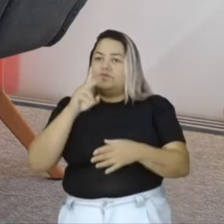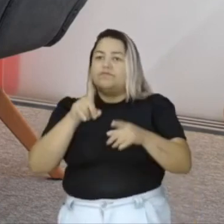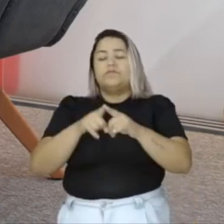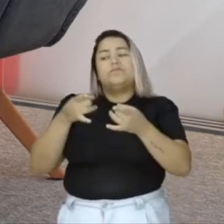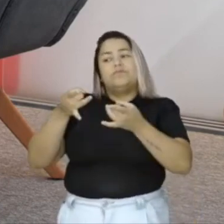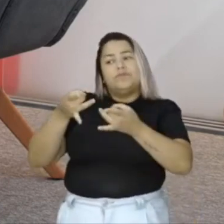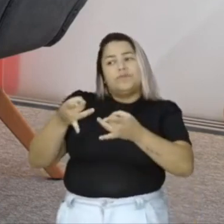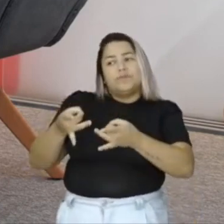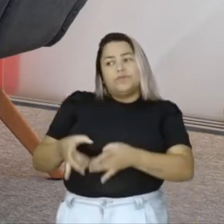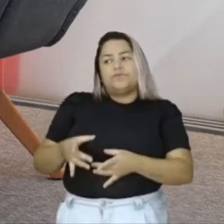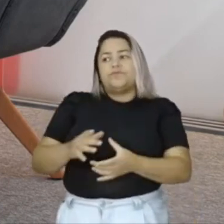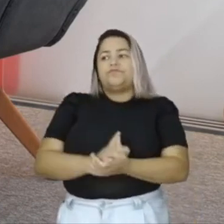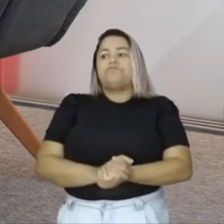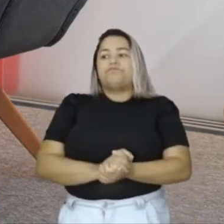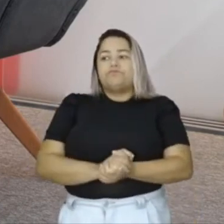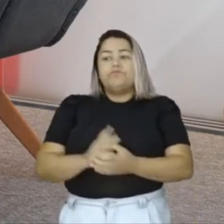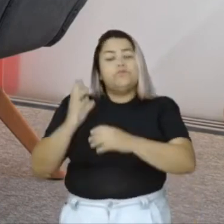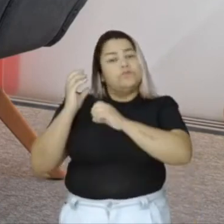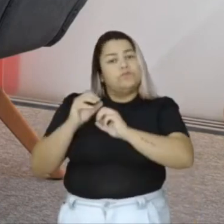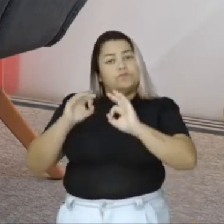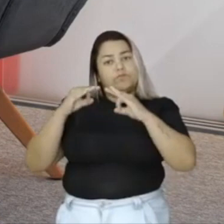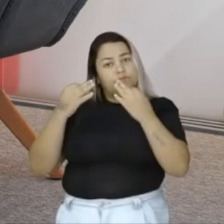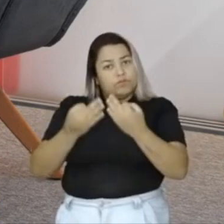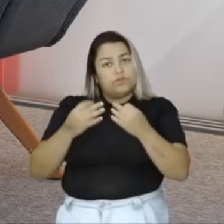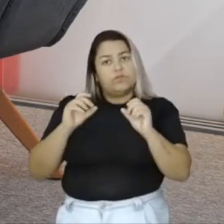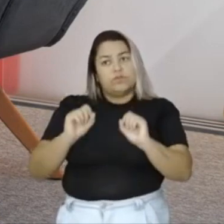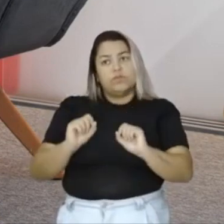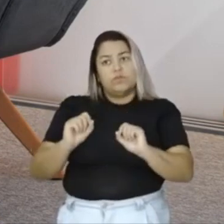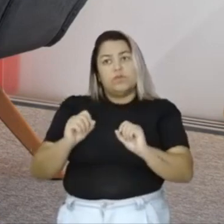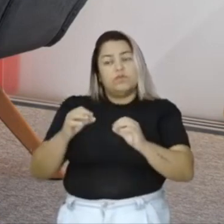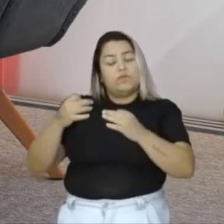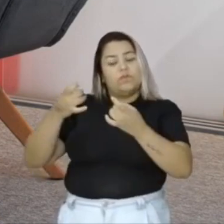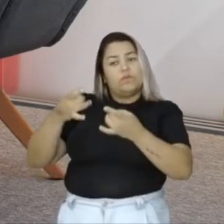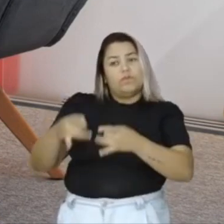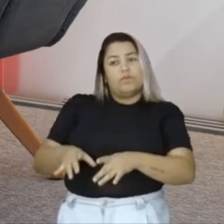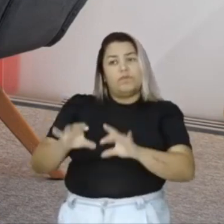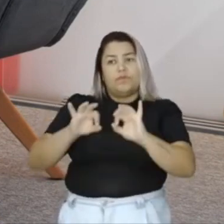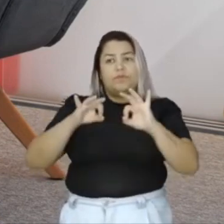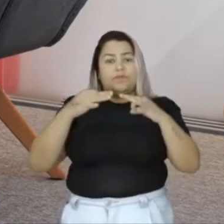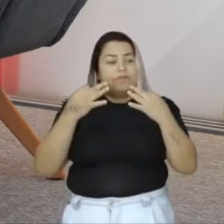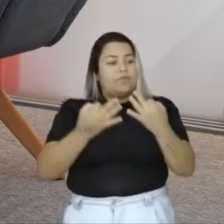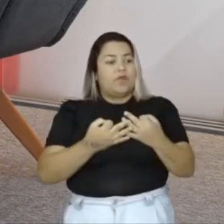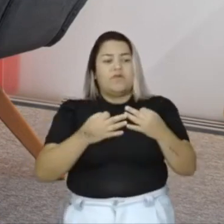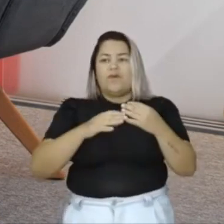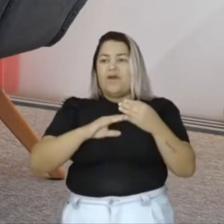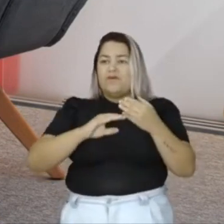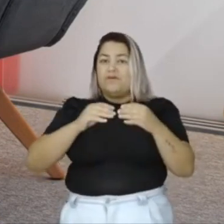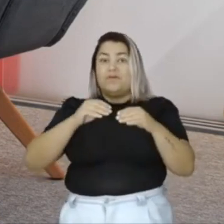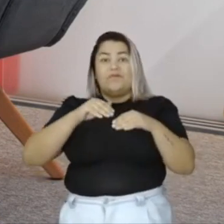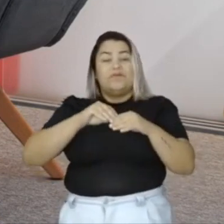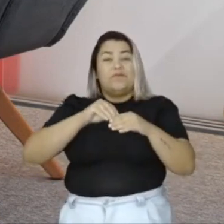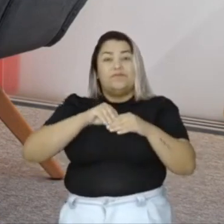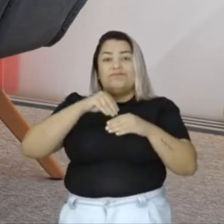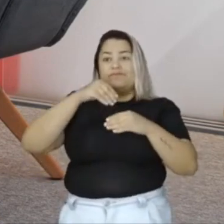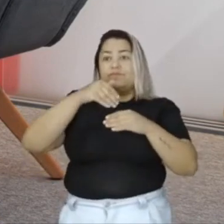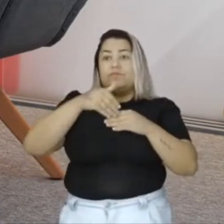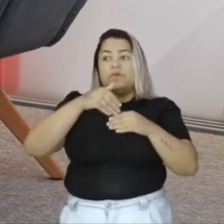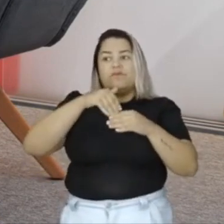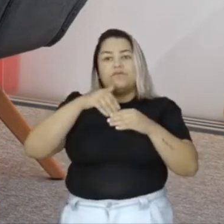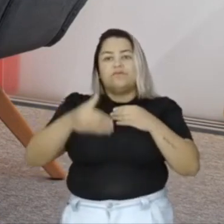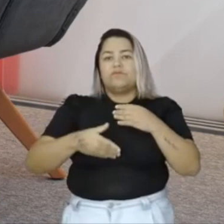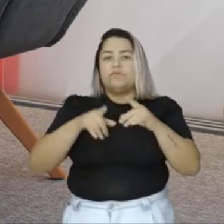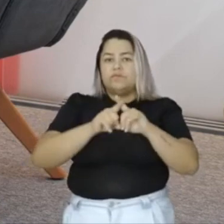abandono, pelo desmonte no Bolsa Família, foi o abandono das famílias, né? Elas ficaram de fora do recebimento